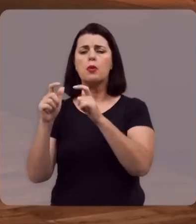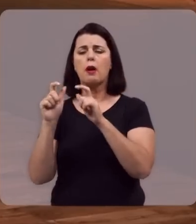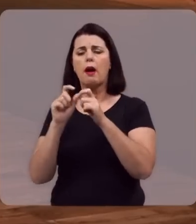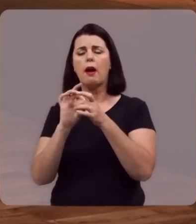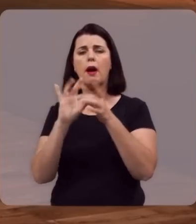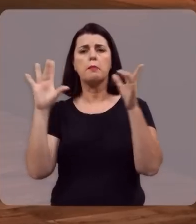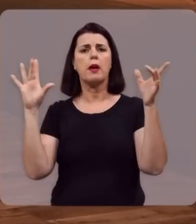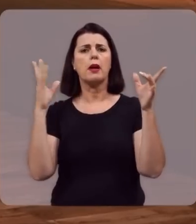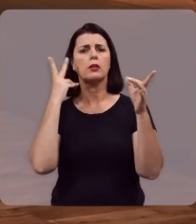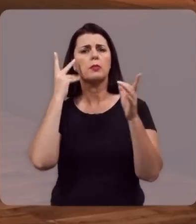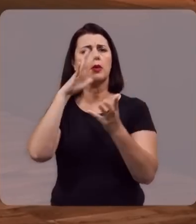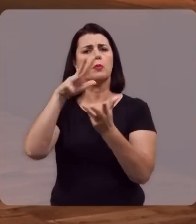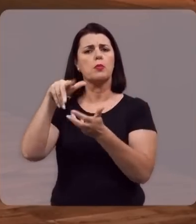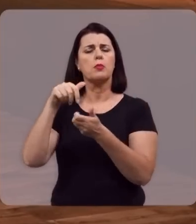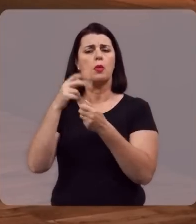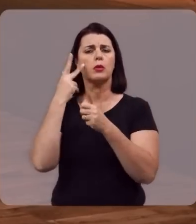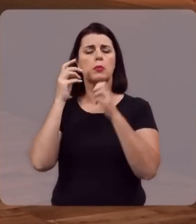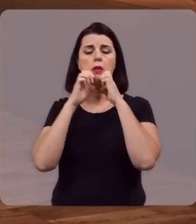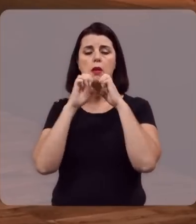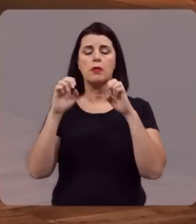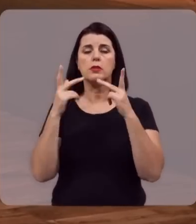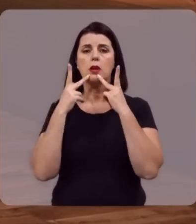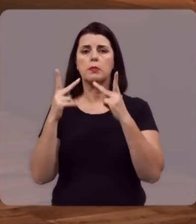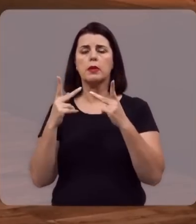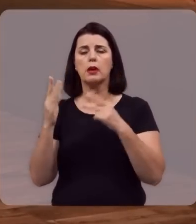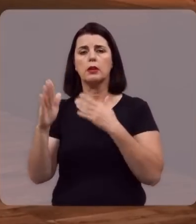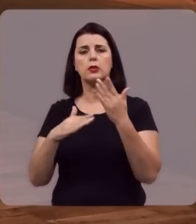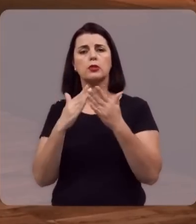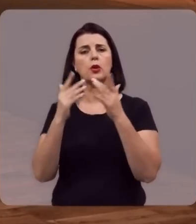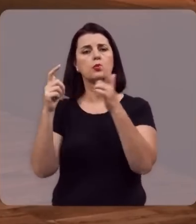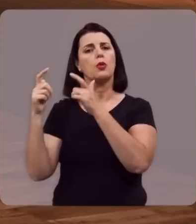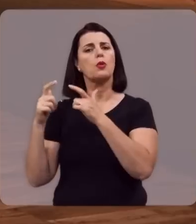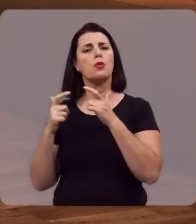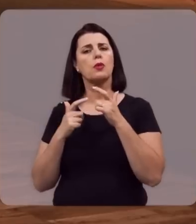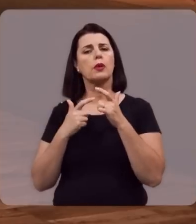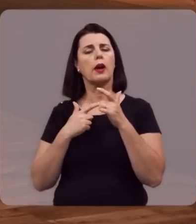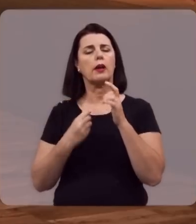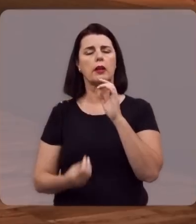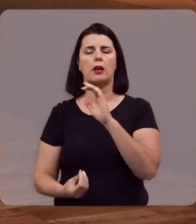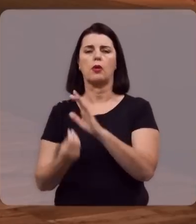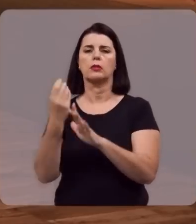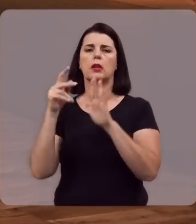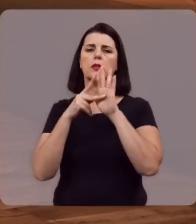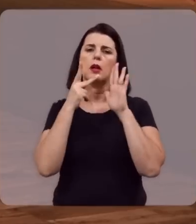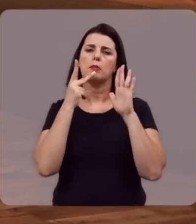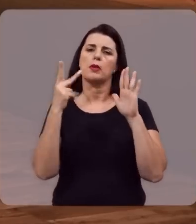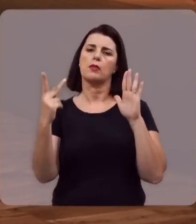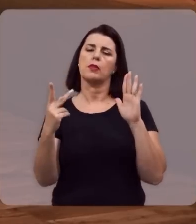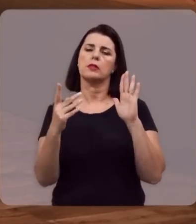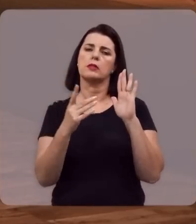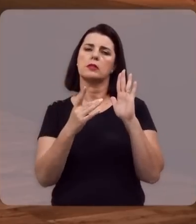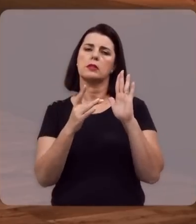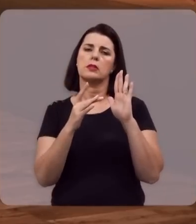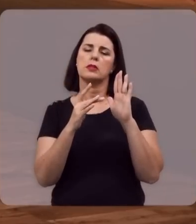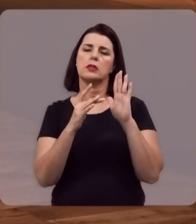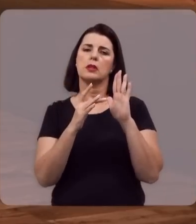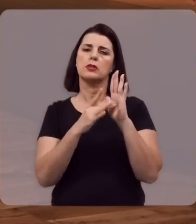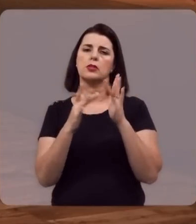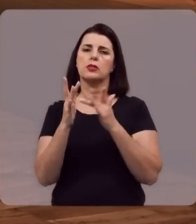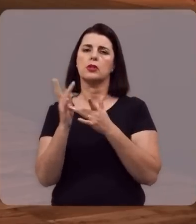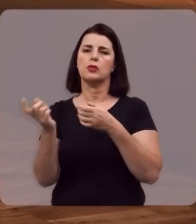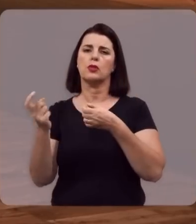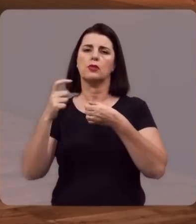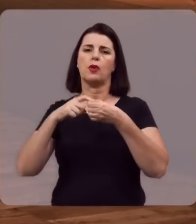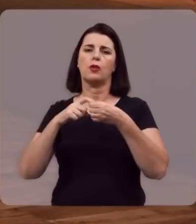abertas para o mundo, para que o evangelho seja pregado em todo o mundo, e assim cumprir essa profecia bíblica. Está escrito: